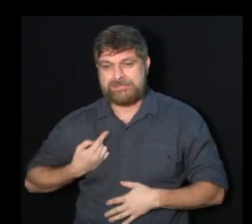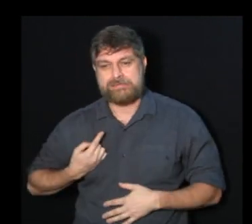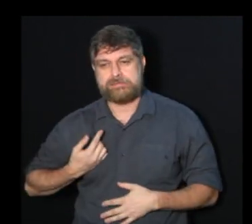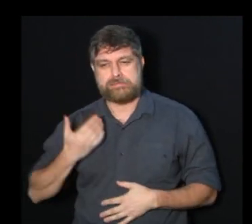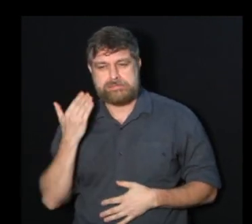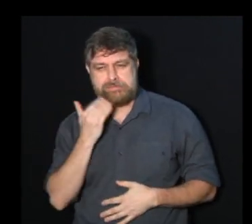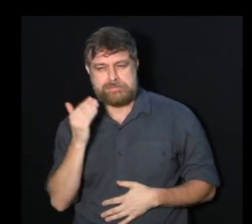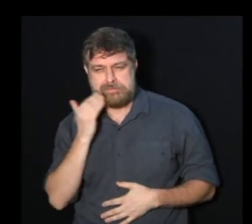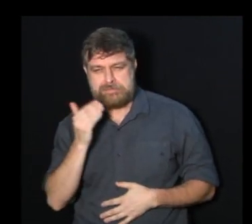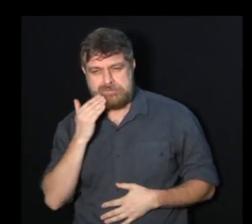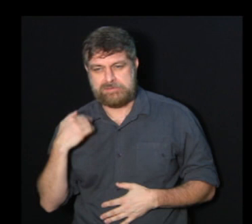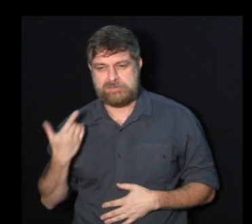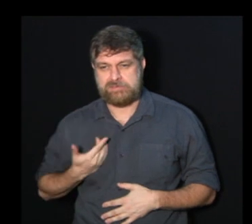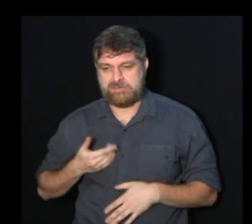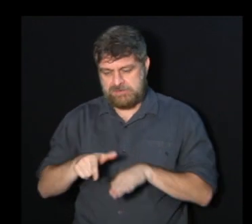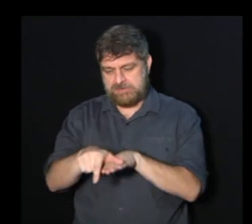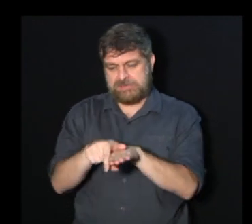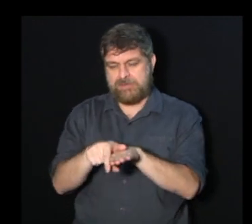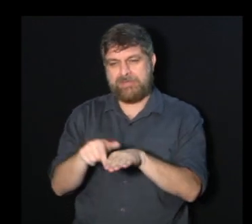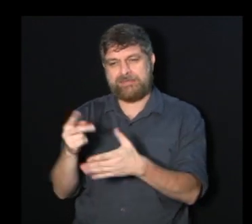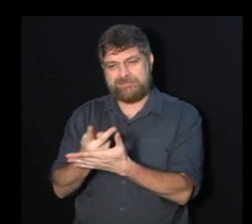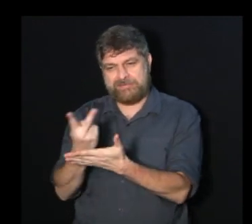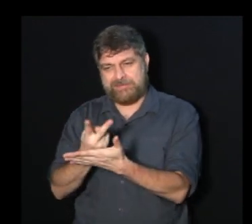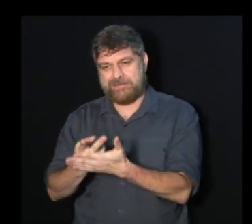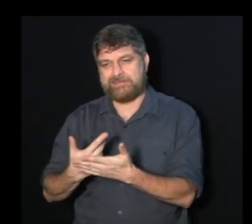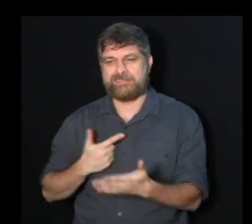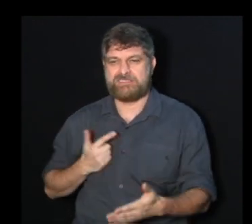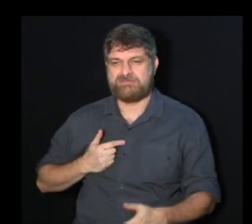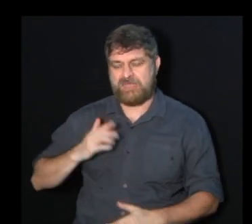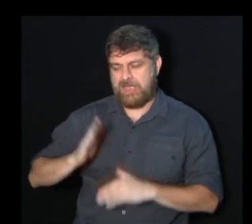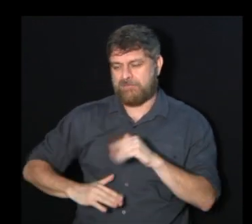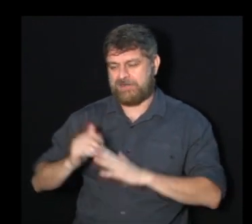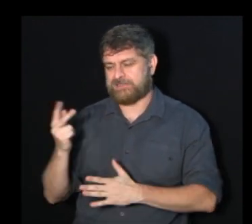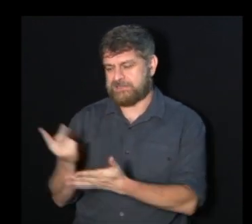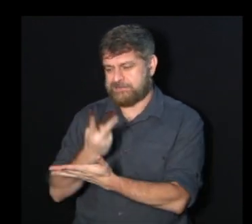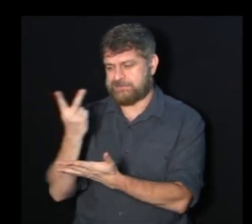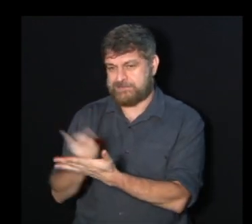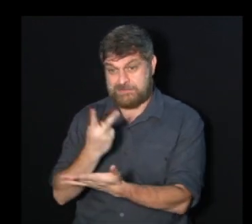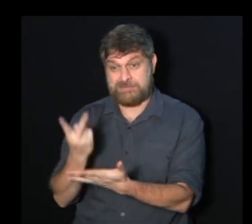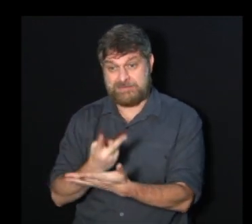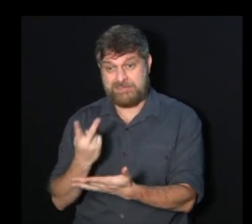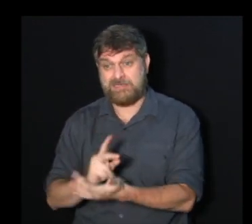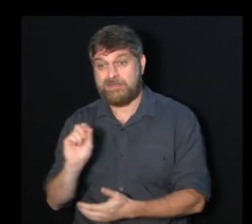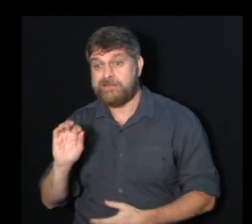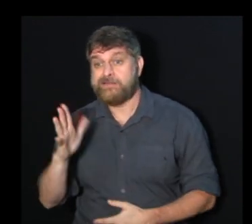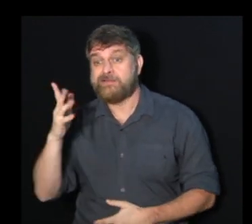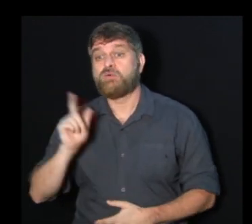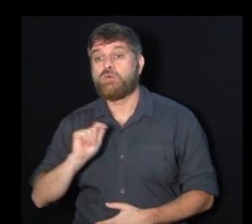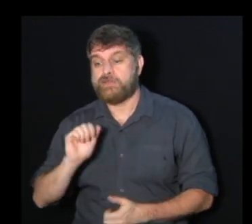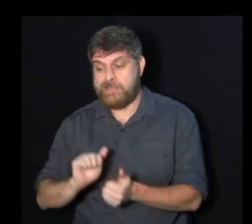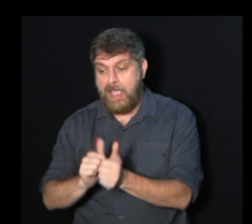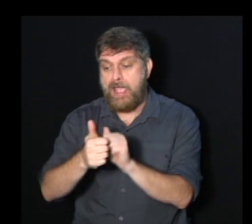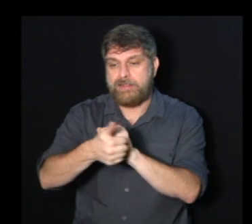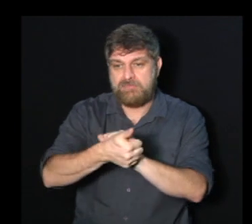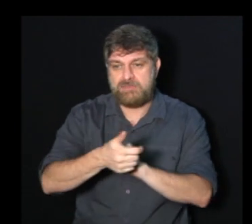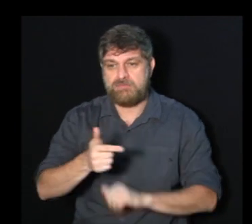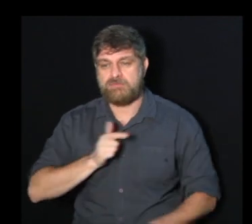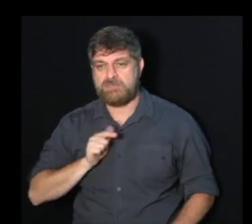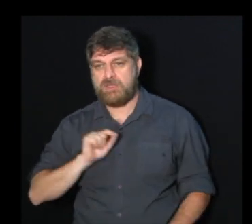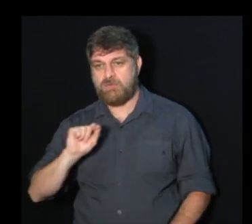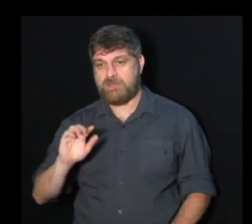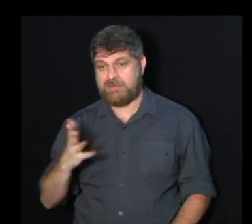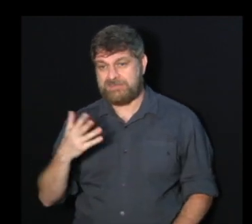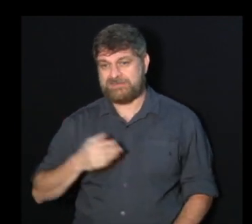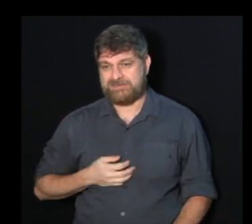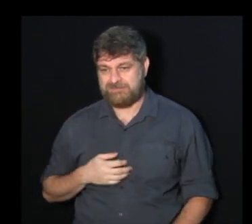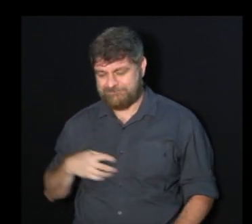A gente que usa um calçado errado, é a gente que faz uma atividade que não é tão legal. E isso acaba tendo alguns ajustes, tá? Ou até mesmo por